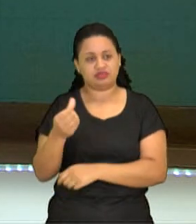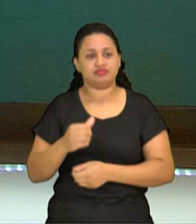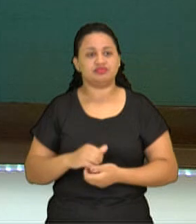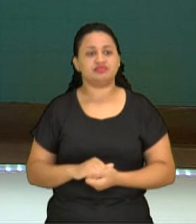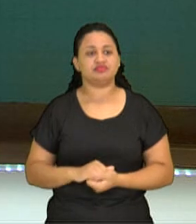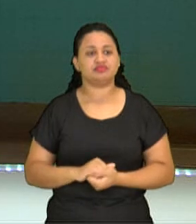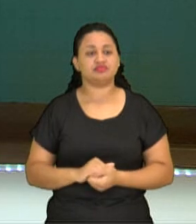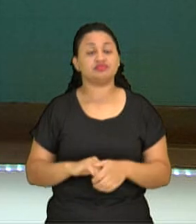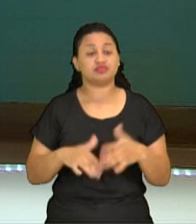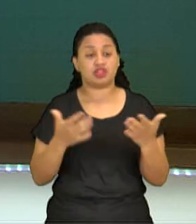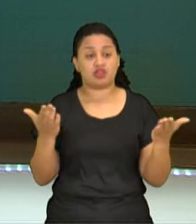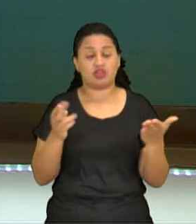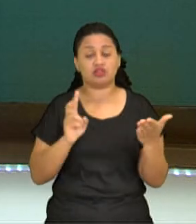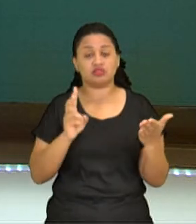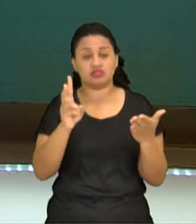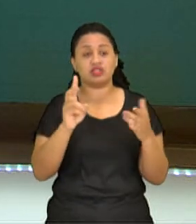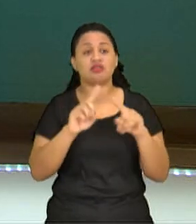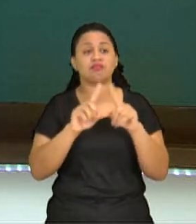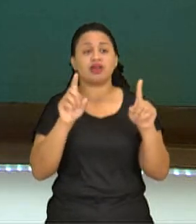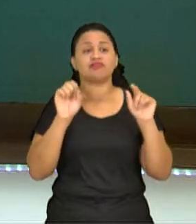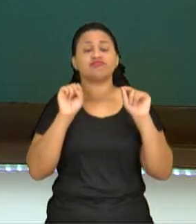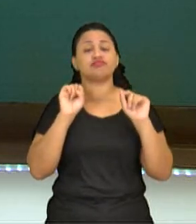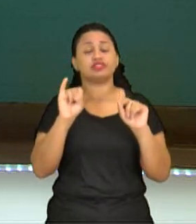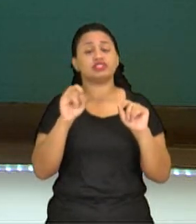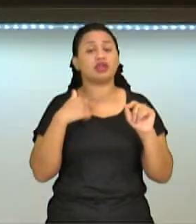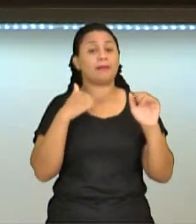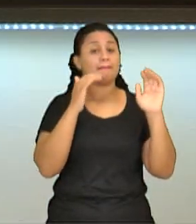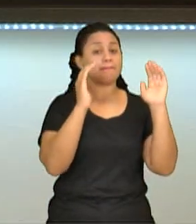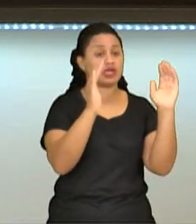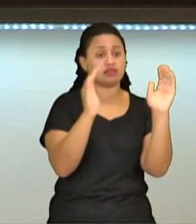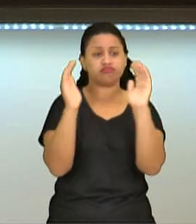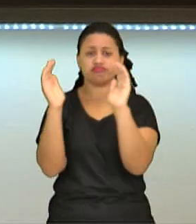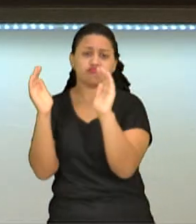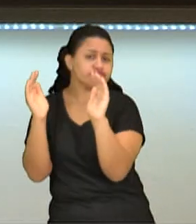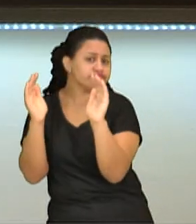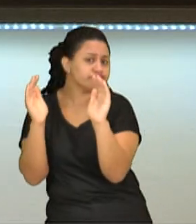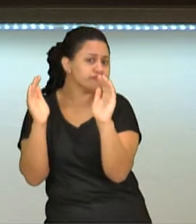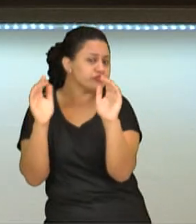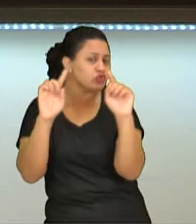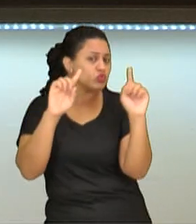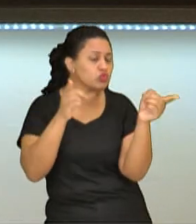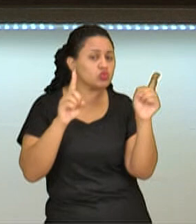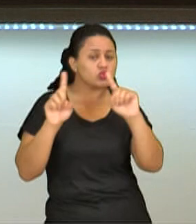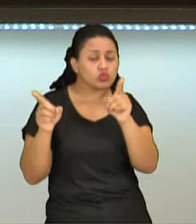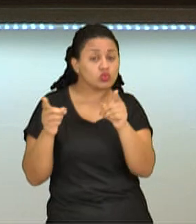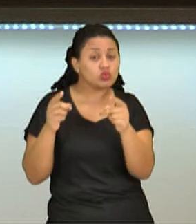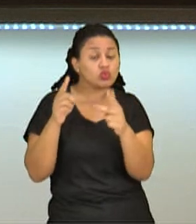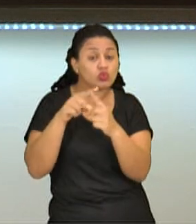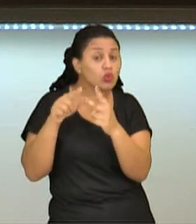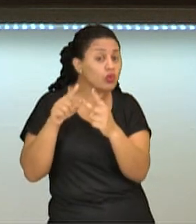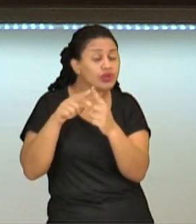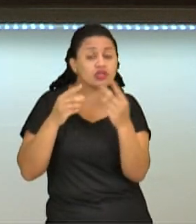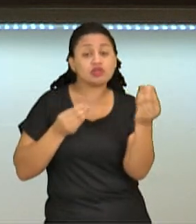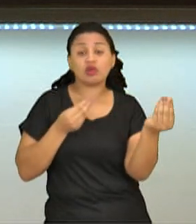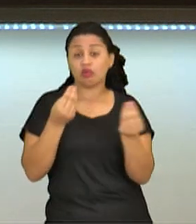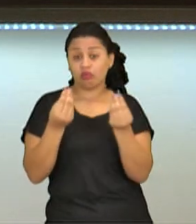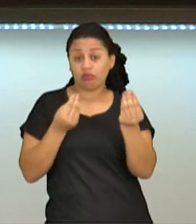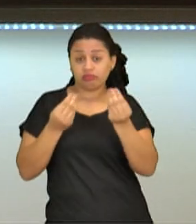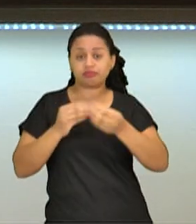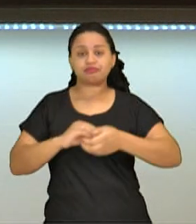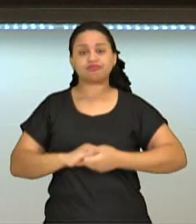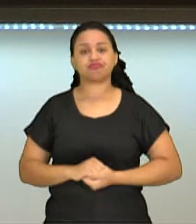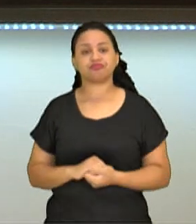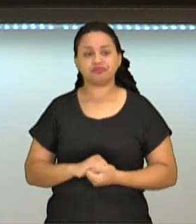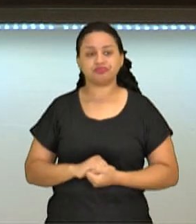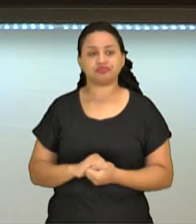certo? Continuando aqui. Mas e se eu colocar dois parênteses em duas posições diferentes? O que vai acontecer?